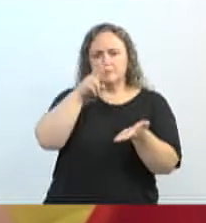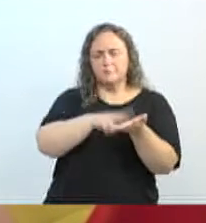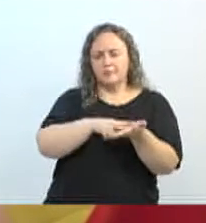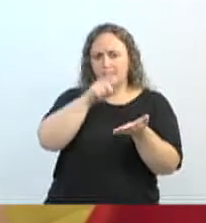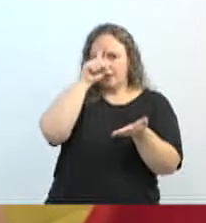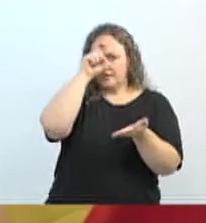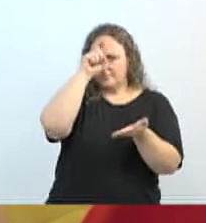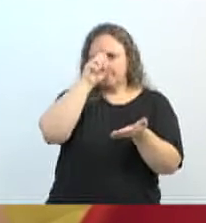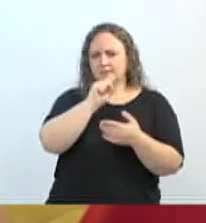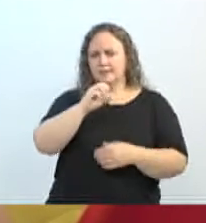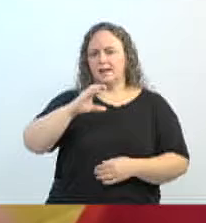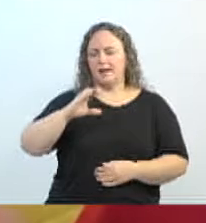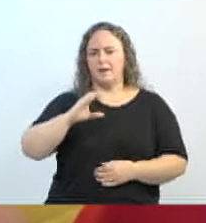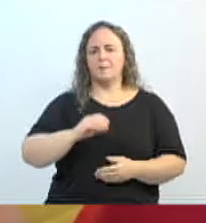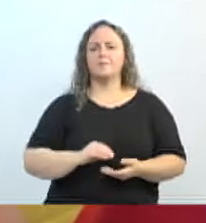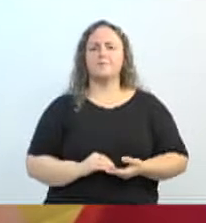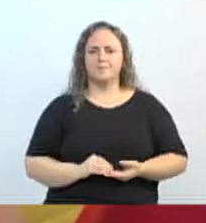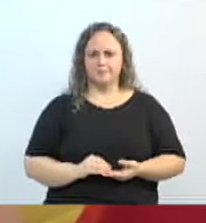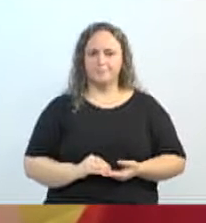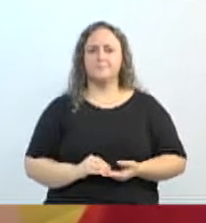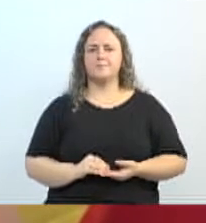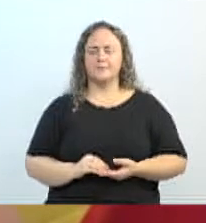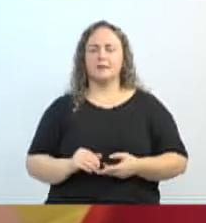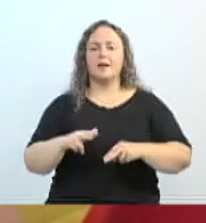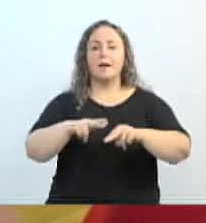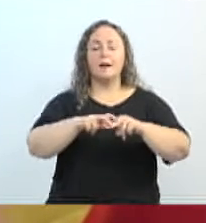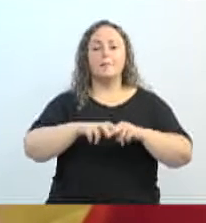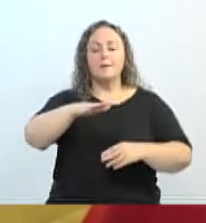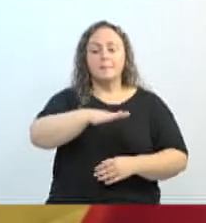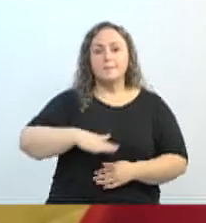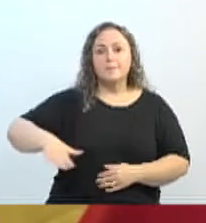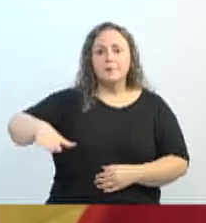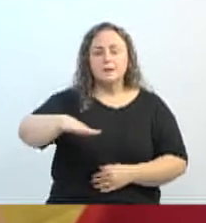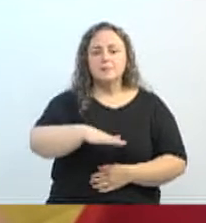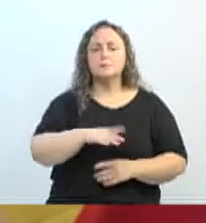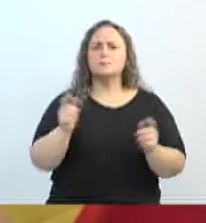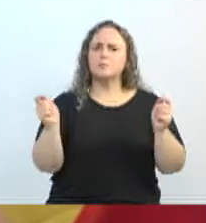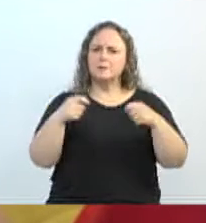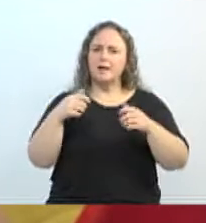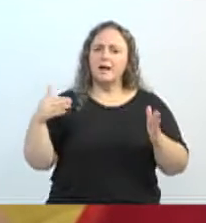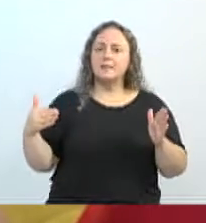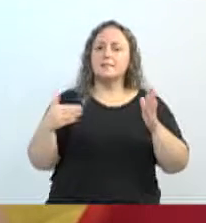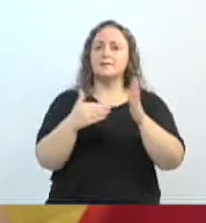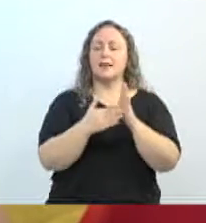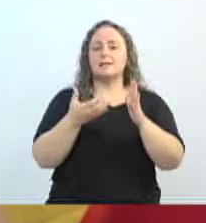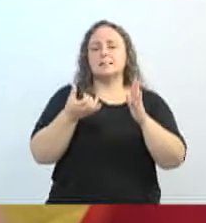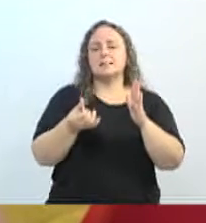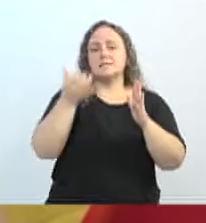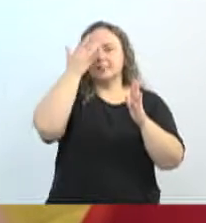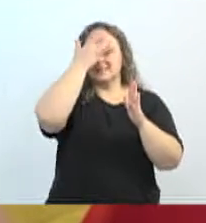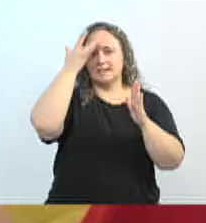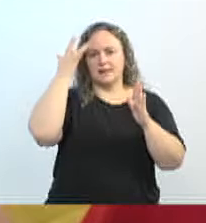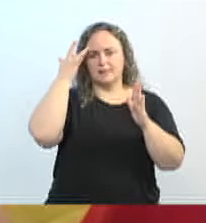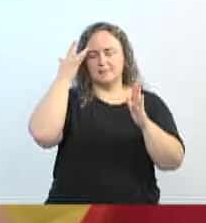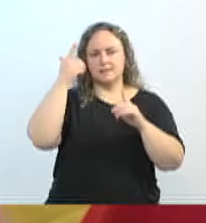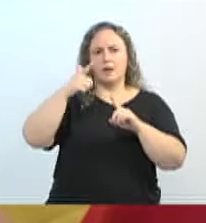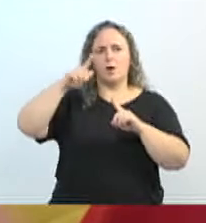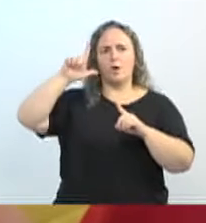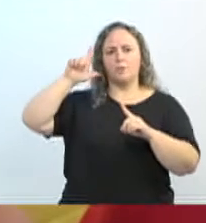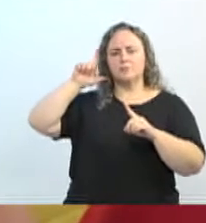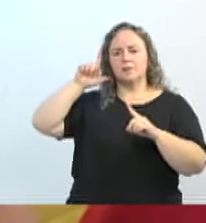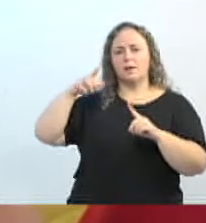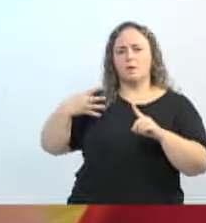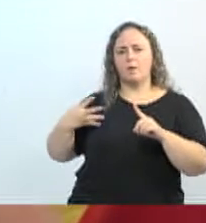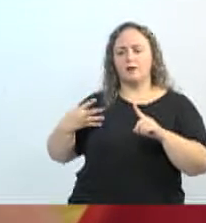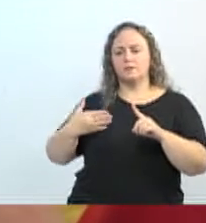Santa Catarina, e aqui na nossa região agora, 6 pessoas podem se sentar à mesma mesa. Antes, até ontem, eram só 4